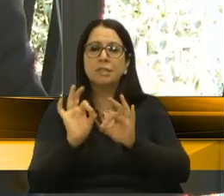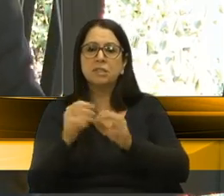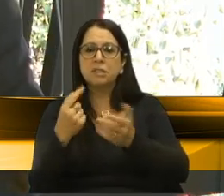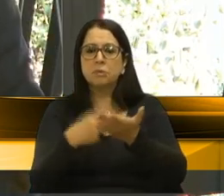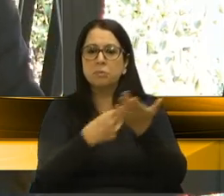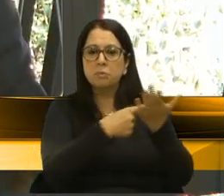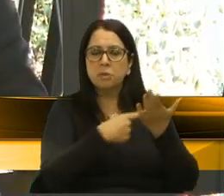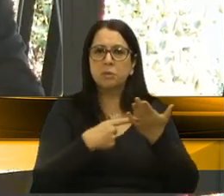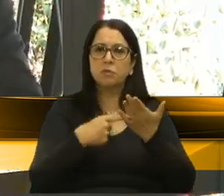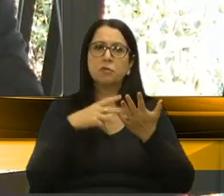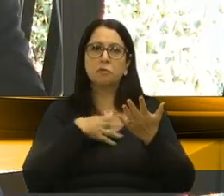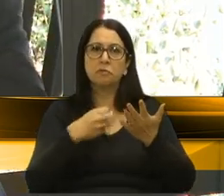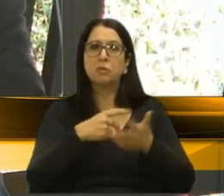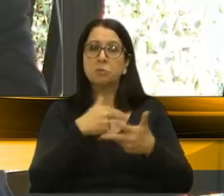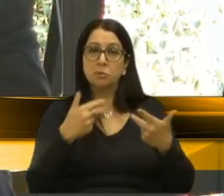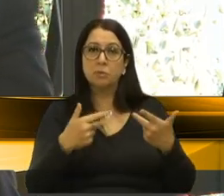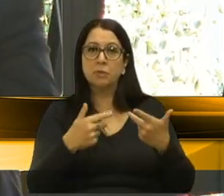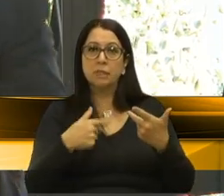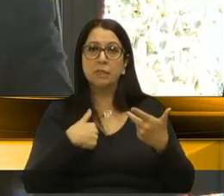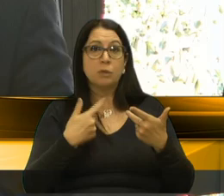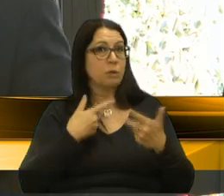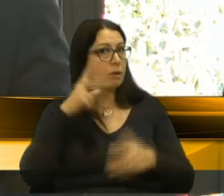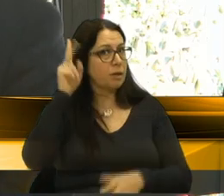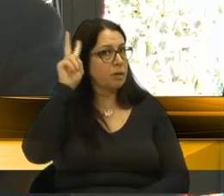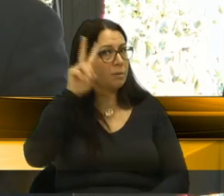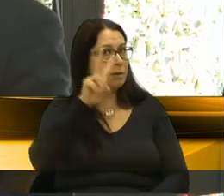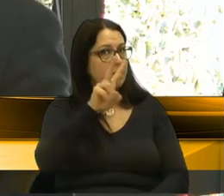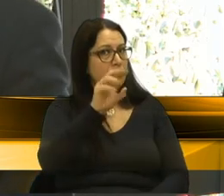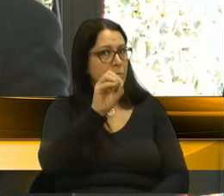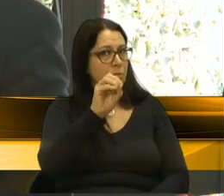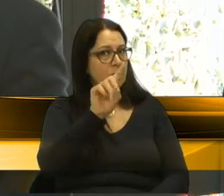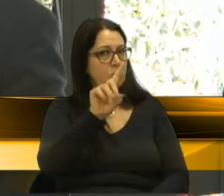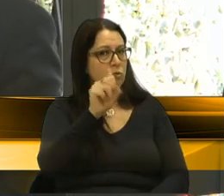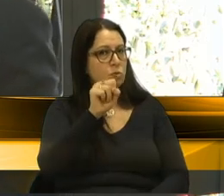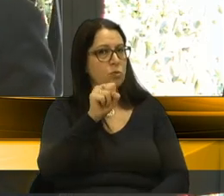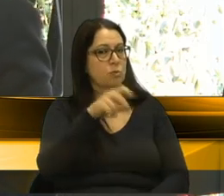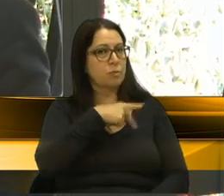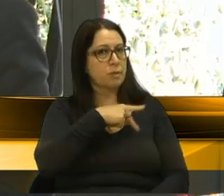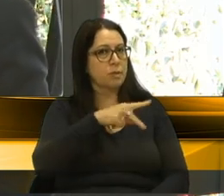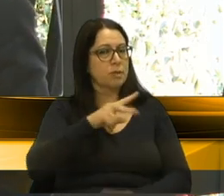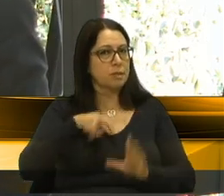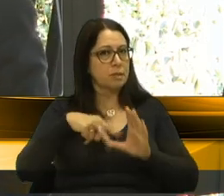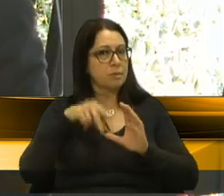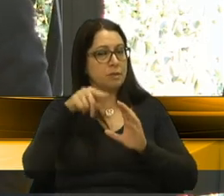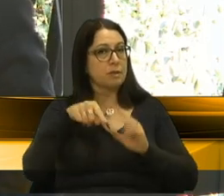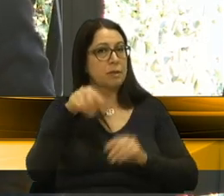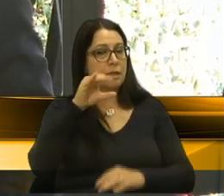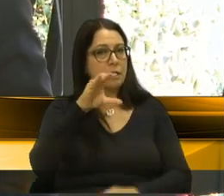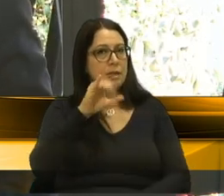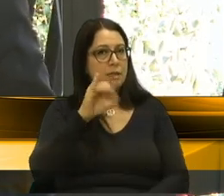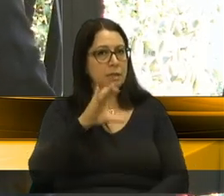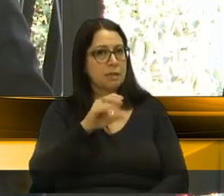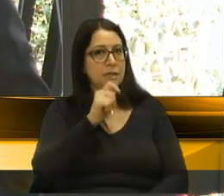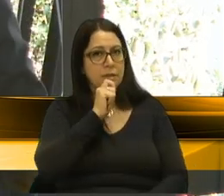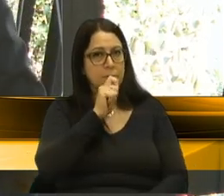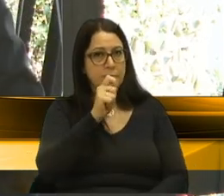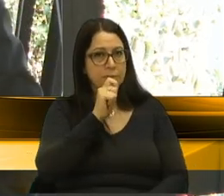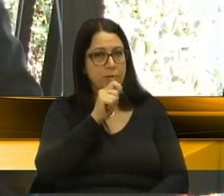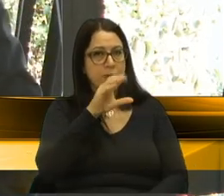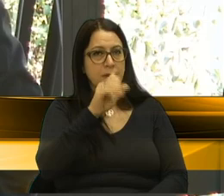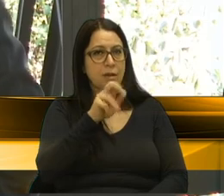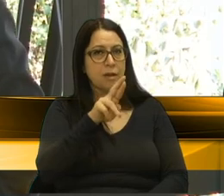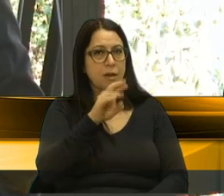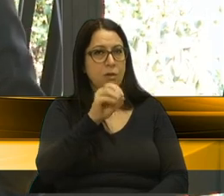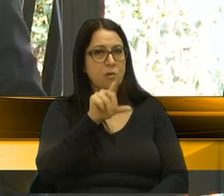outras contravenções. Aliás, eu quero lembrar que, em 2018, quando eu era presidente da Câmara, esteve aqui na SIC a repórter, a jornalista Carolina